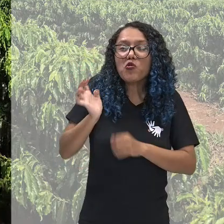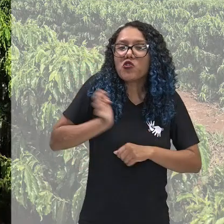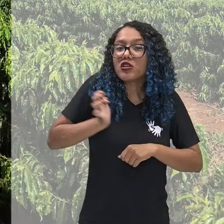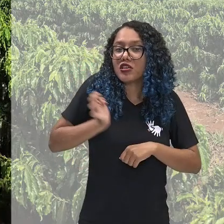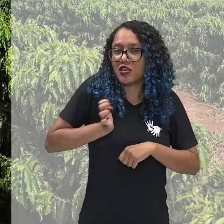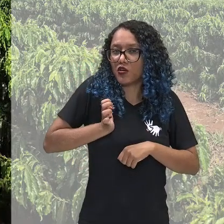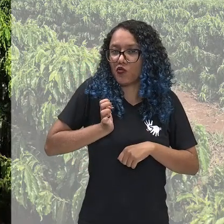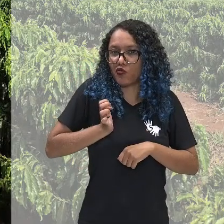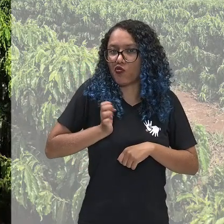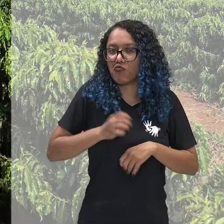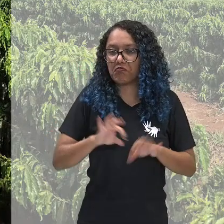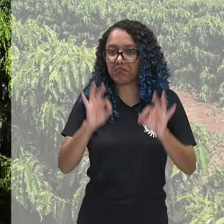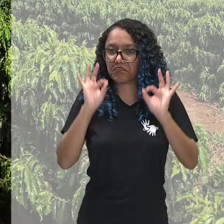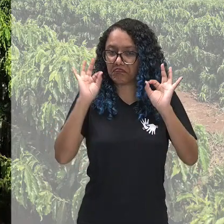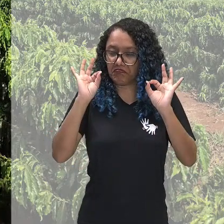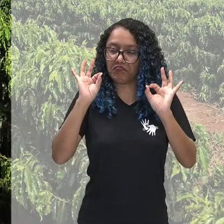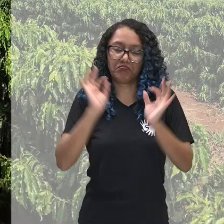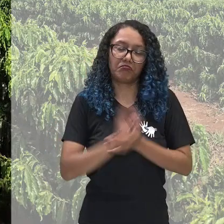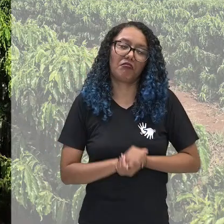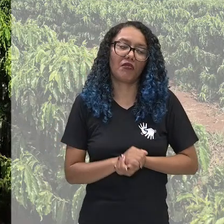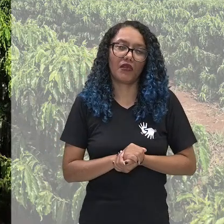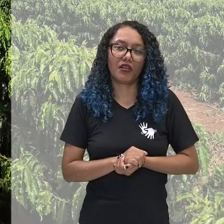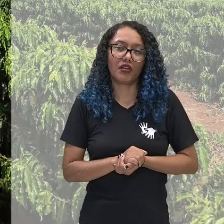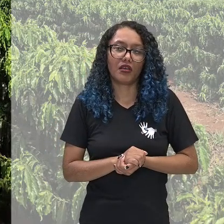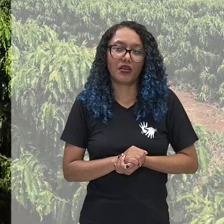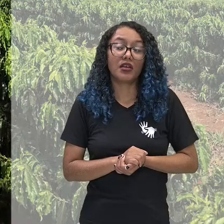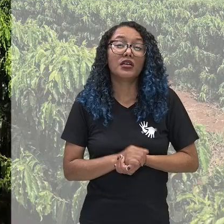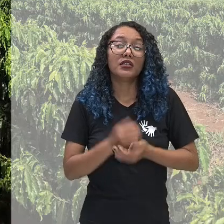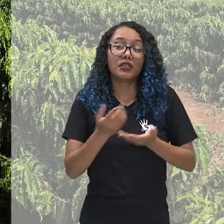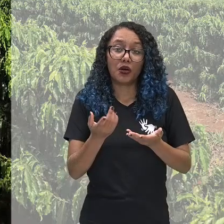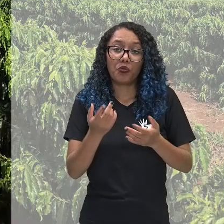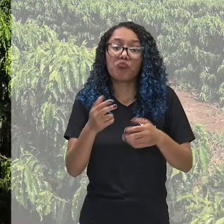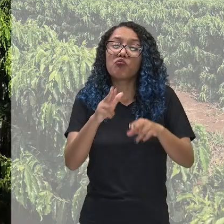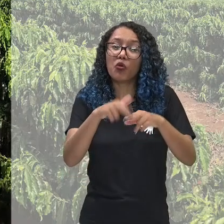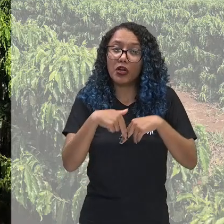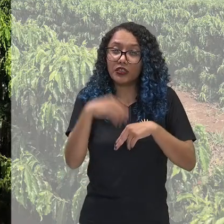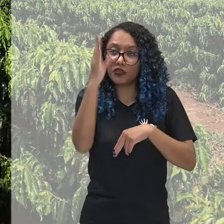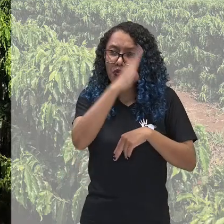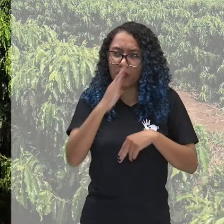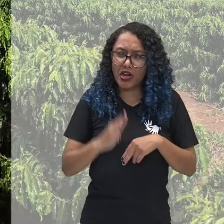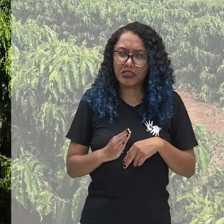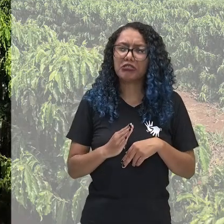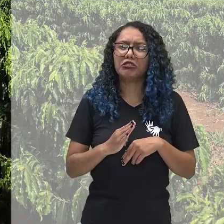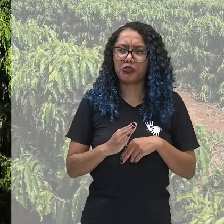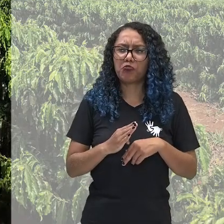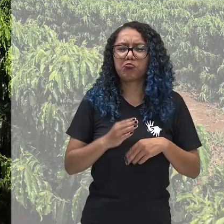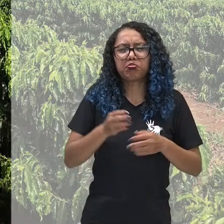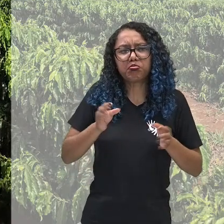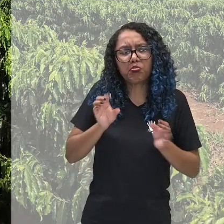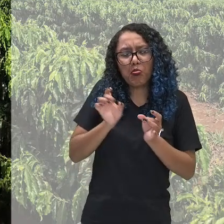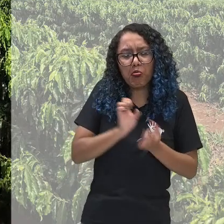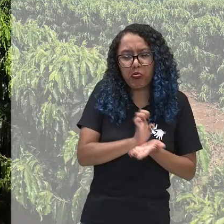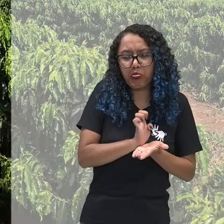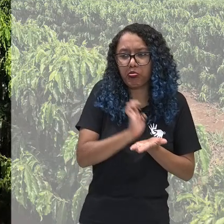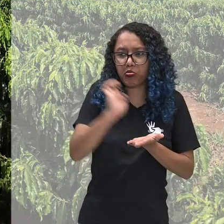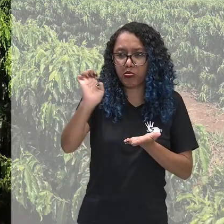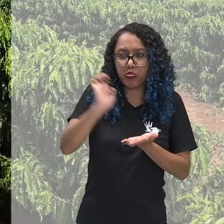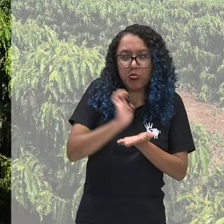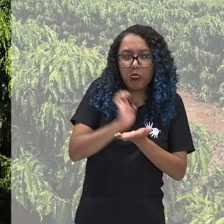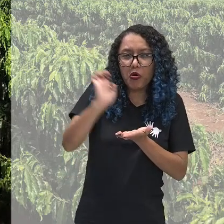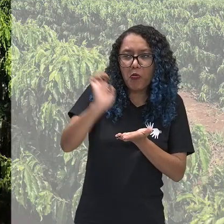momento, justamente, que o Brasil se tornou ali um poderoso exportador de café para o mundo,